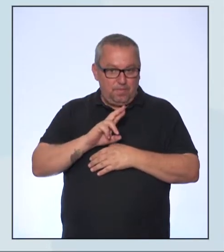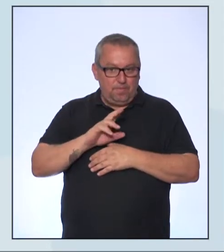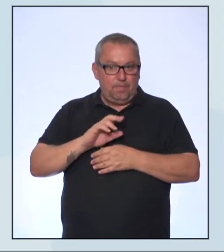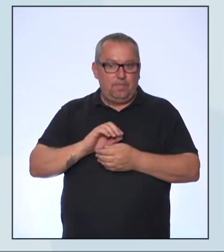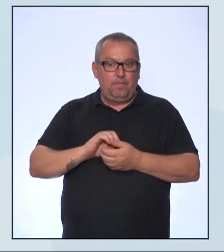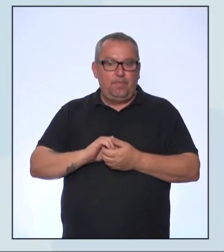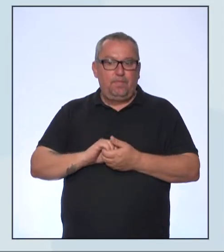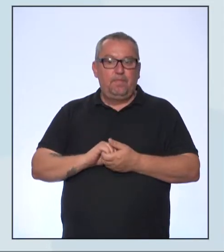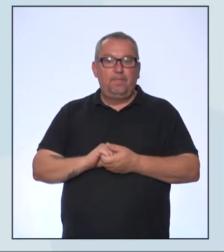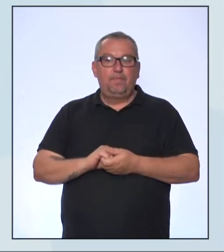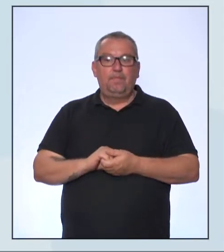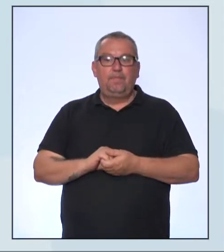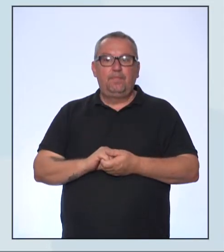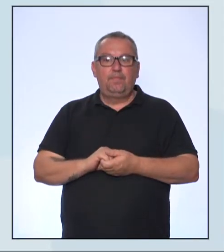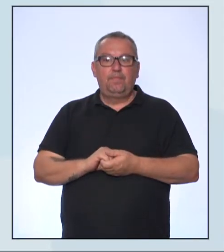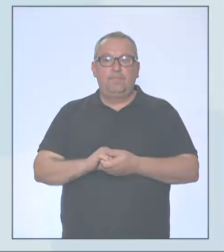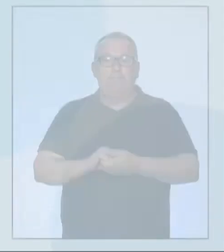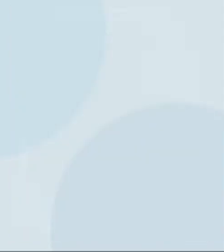3 minutinhos aqui no chat.